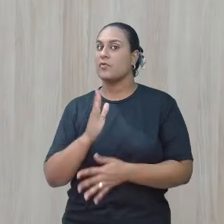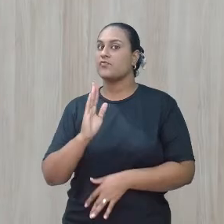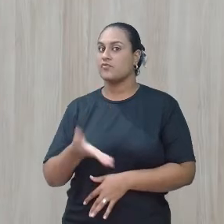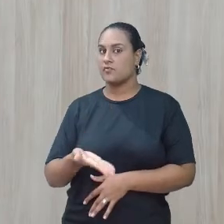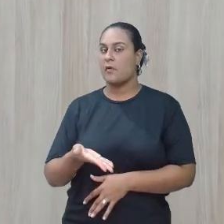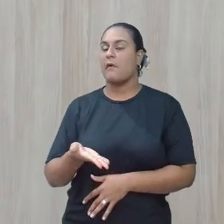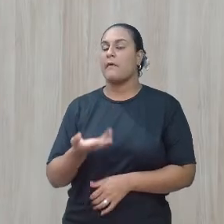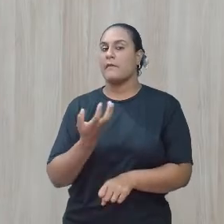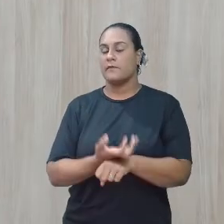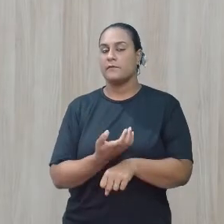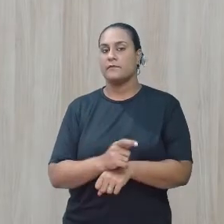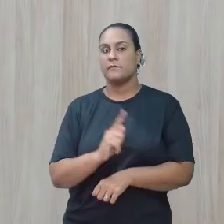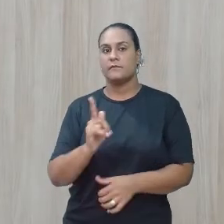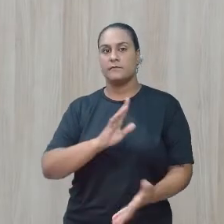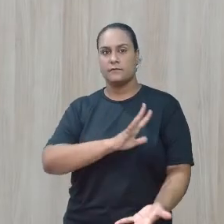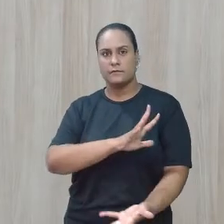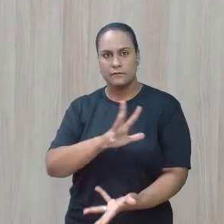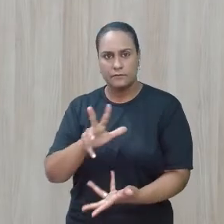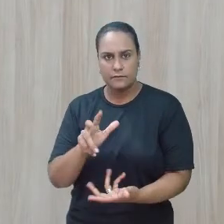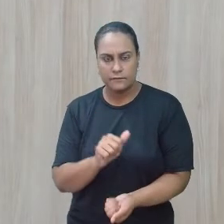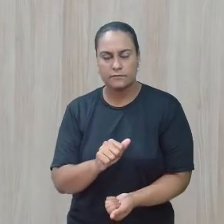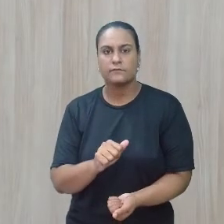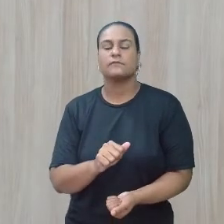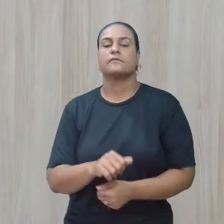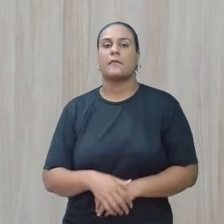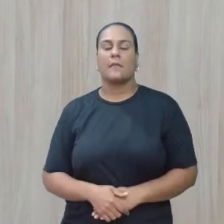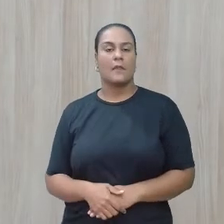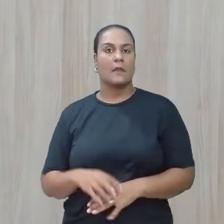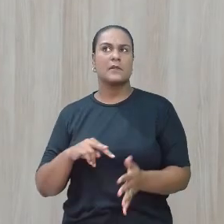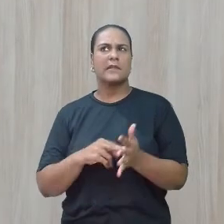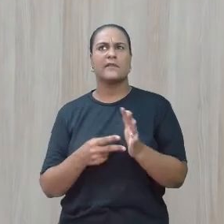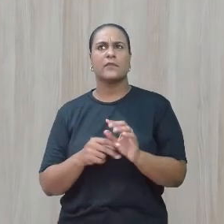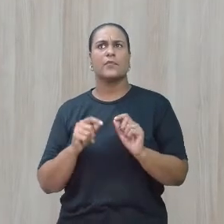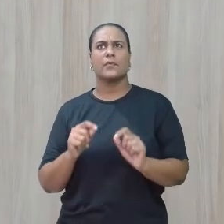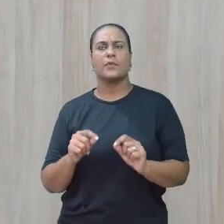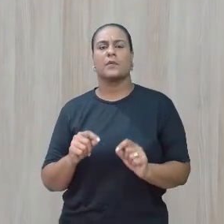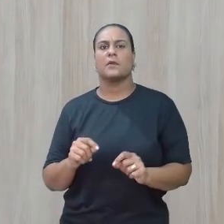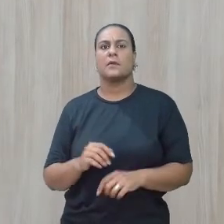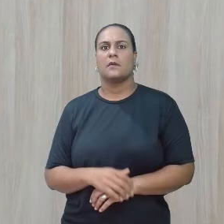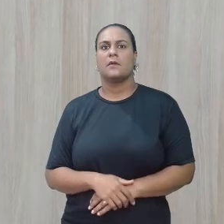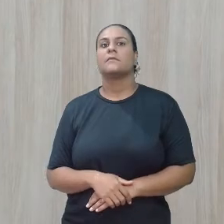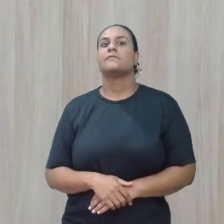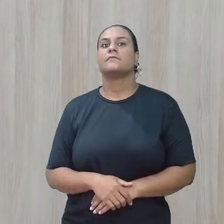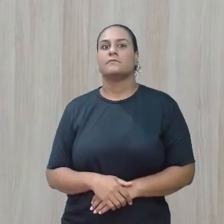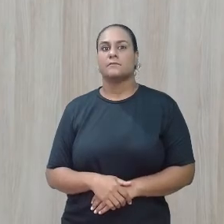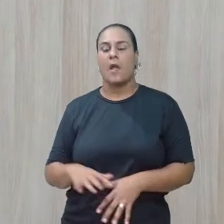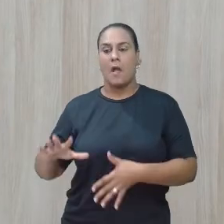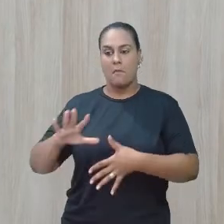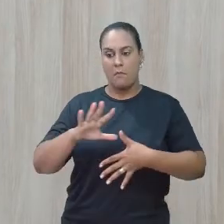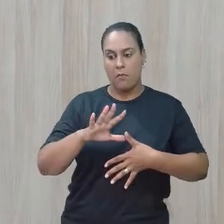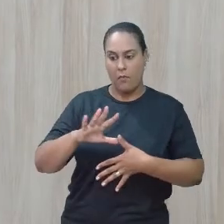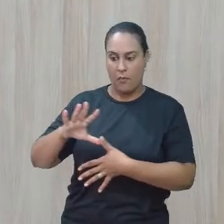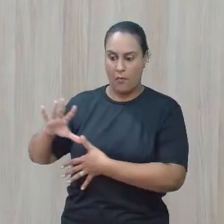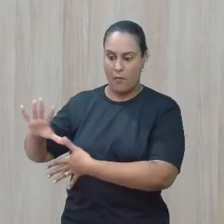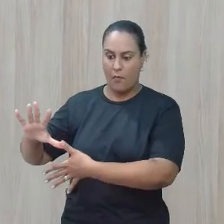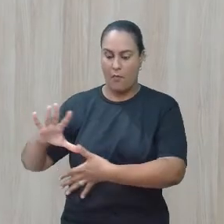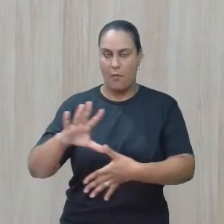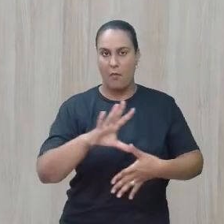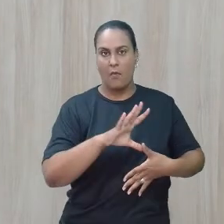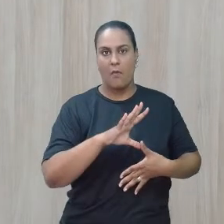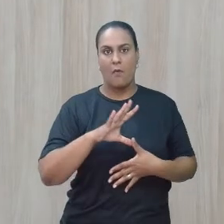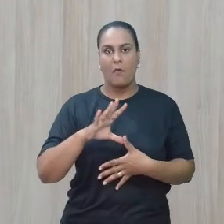E a Pangeia é justamente a Pangeia era a grande massa continental, né? E a partir